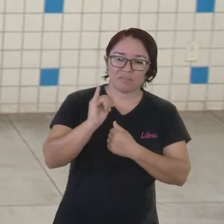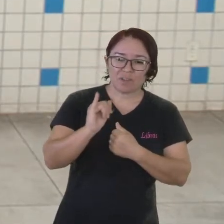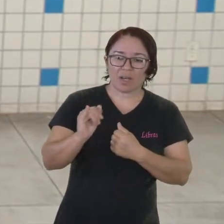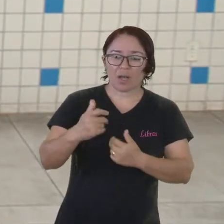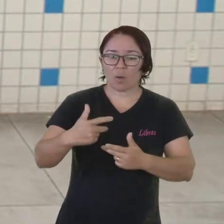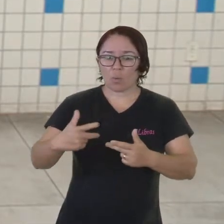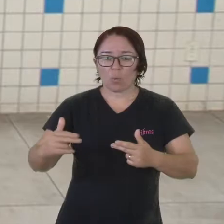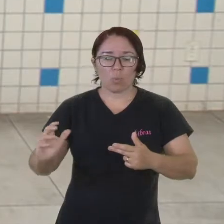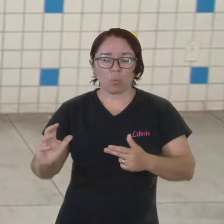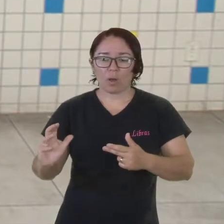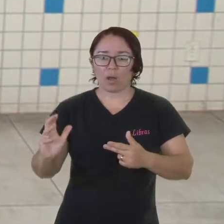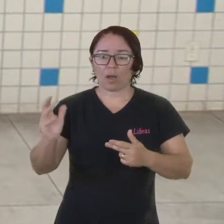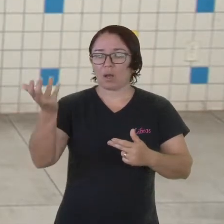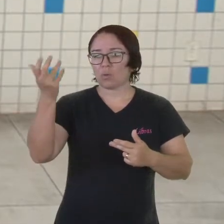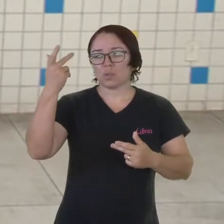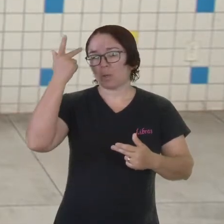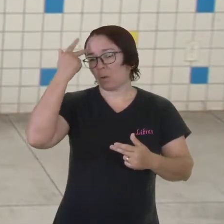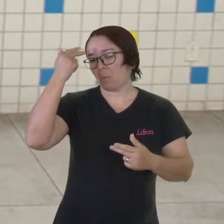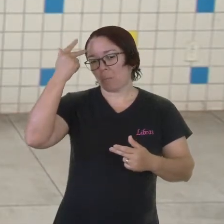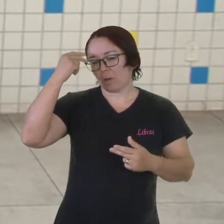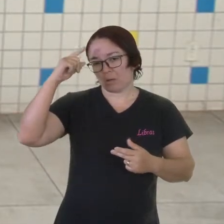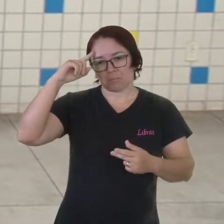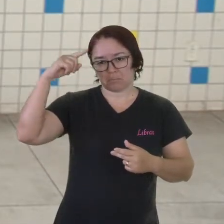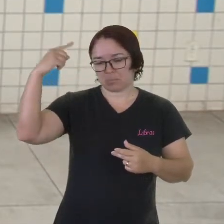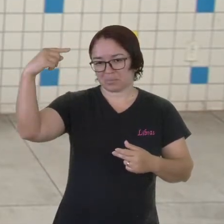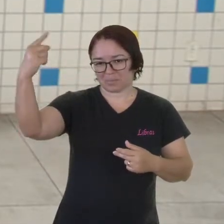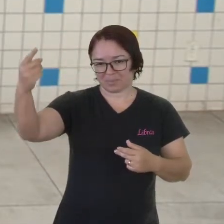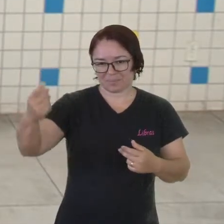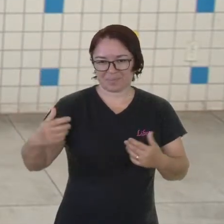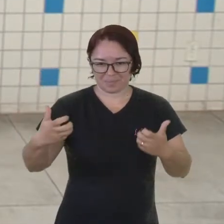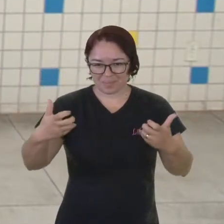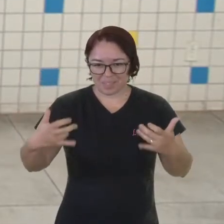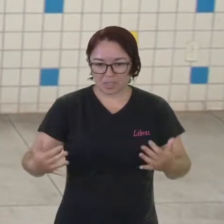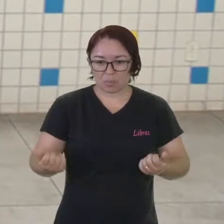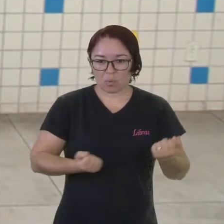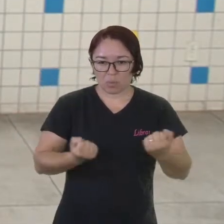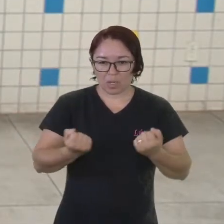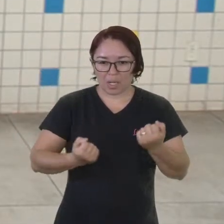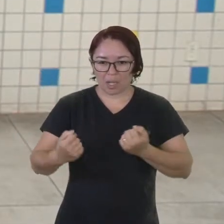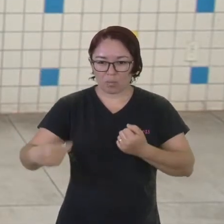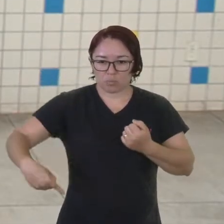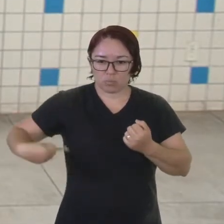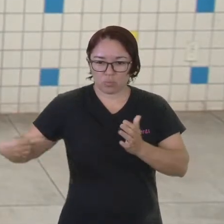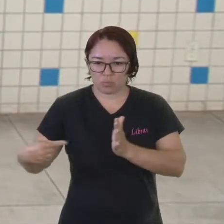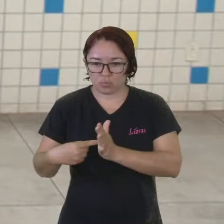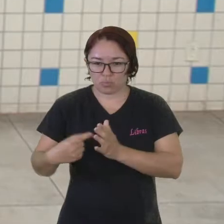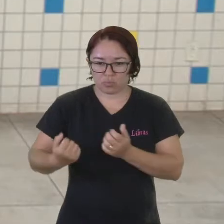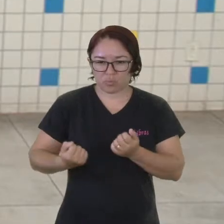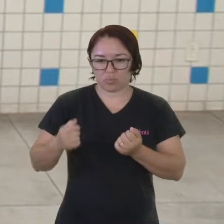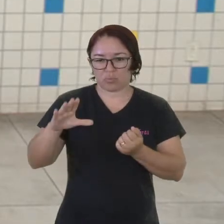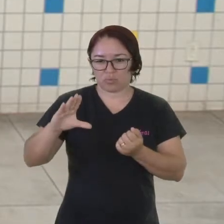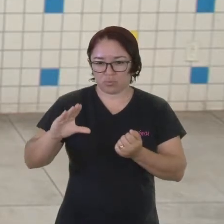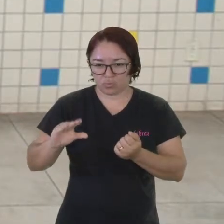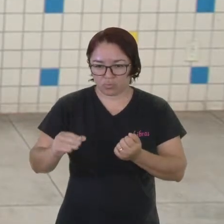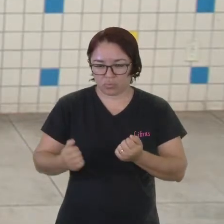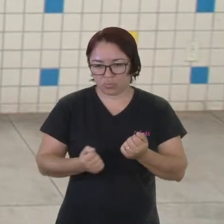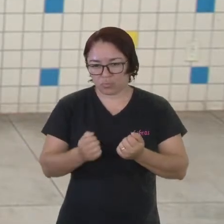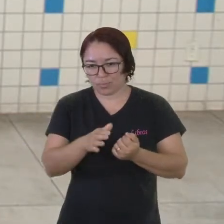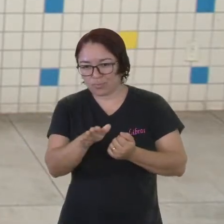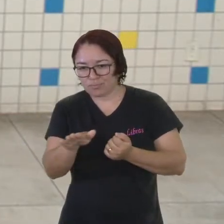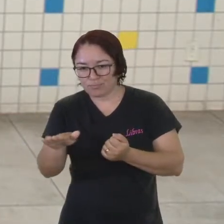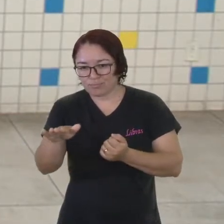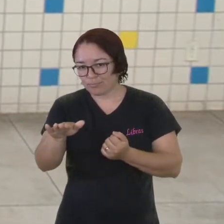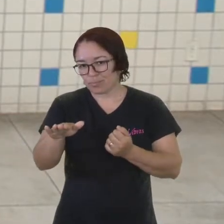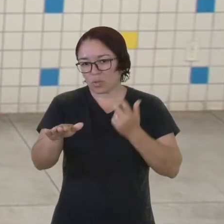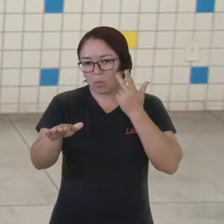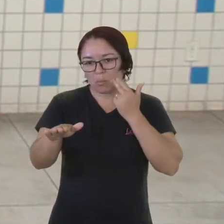foi narrado? Um carro estacionado com o pneu furado. Pode acontecer com qualquer pessoa, não é verdade? É algo inusitado.